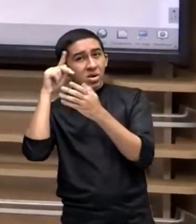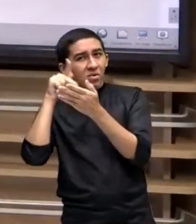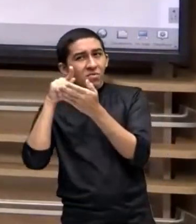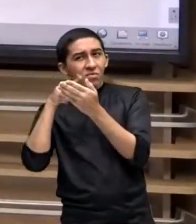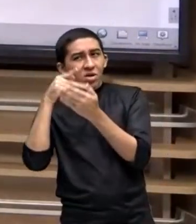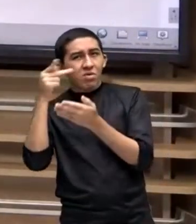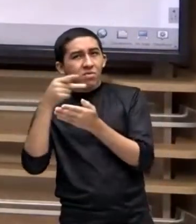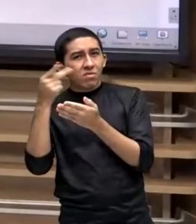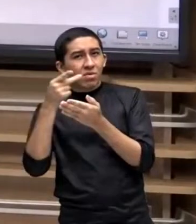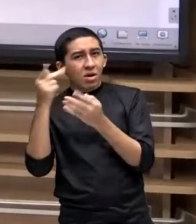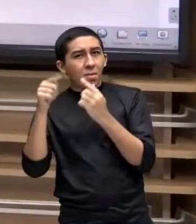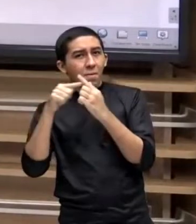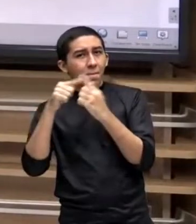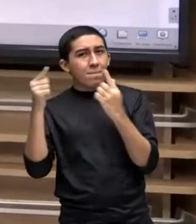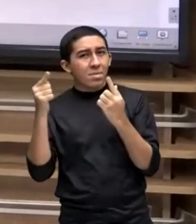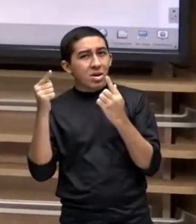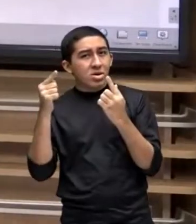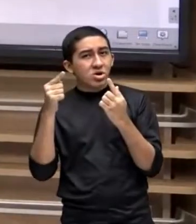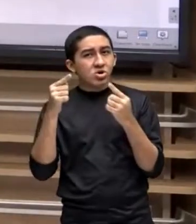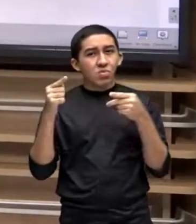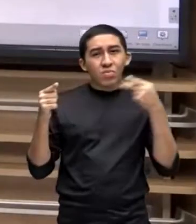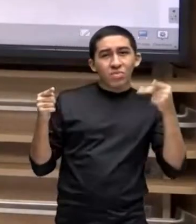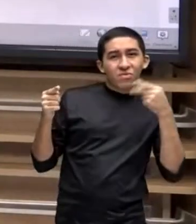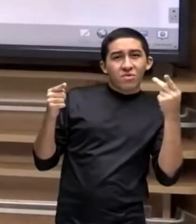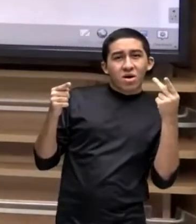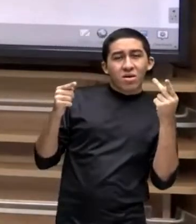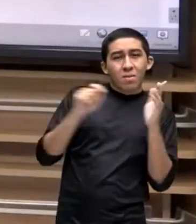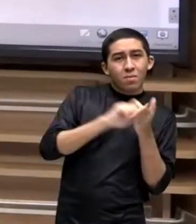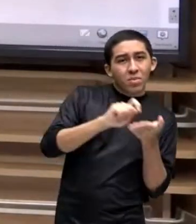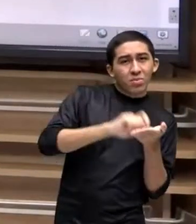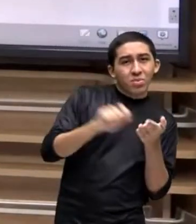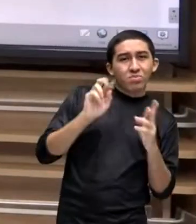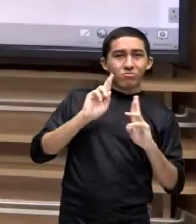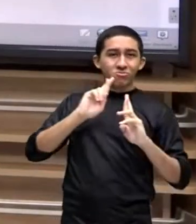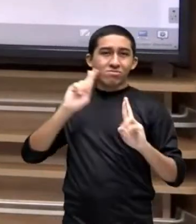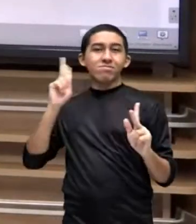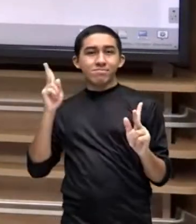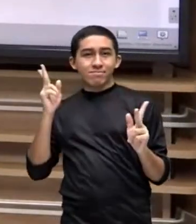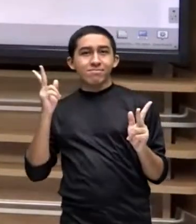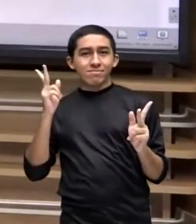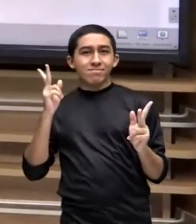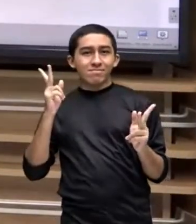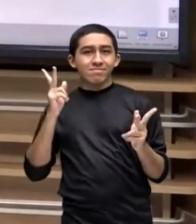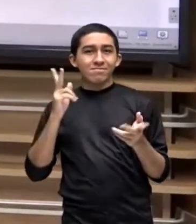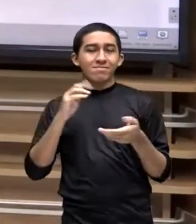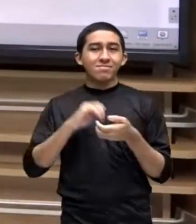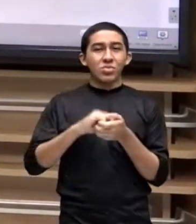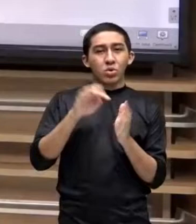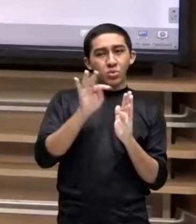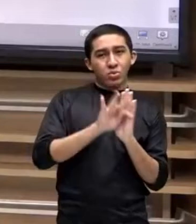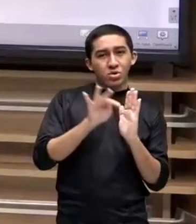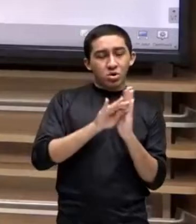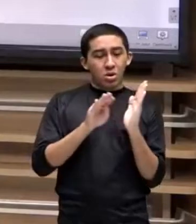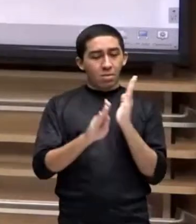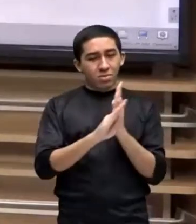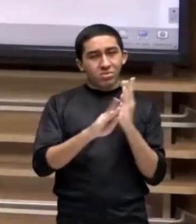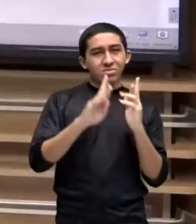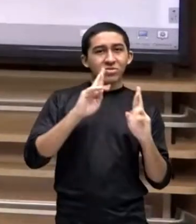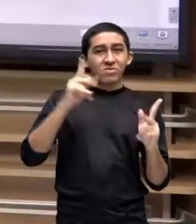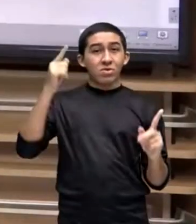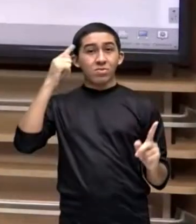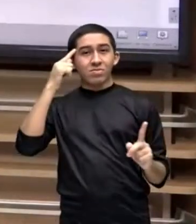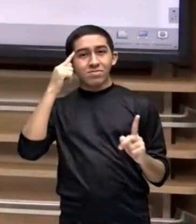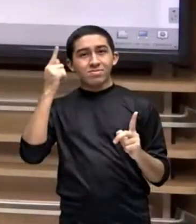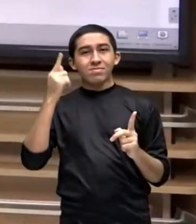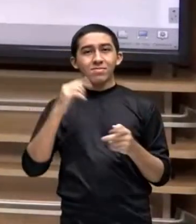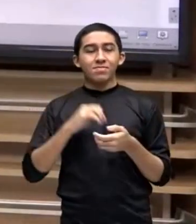pessoa realmente gostaria de escrever e aquilo que efetivamente aparece no texto, pelo menos em princípio.